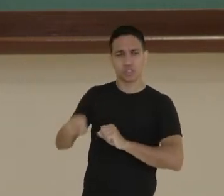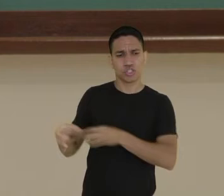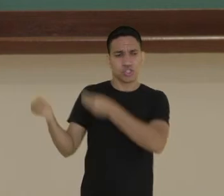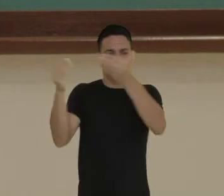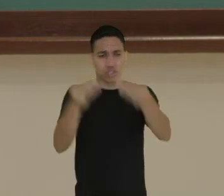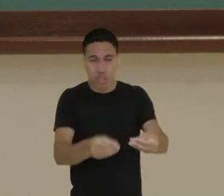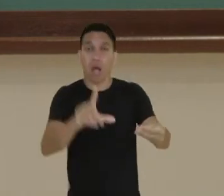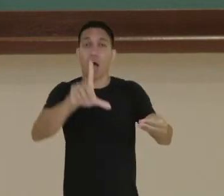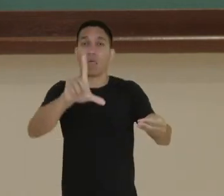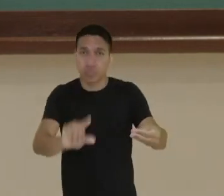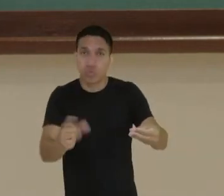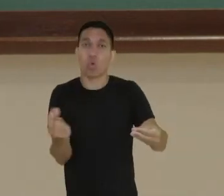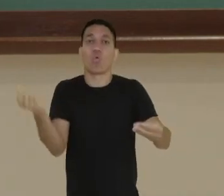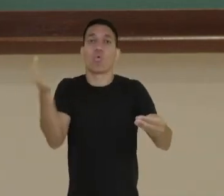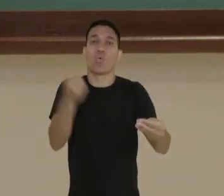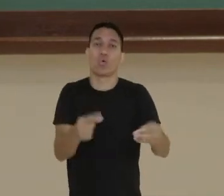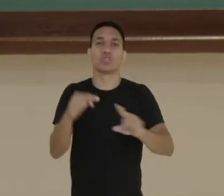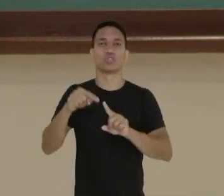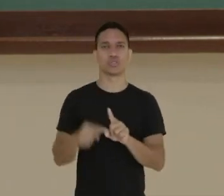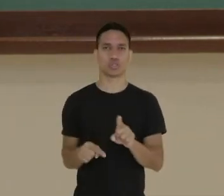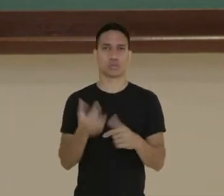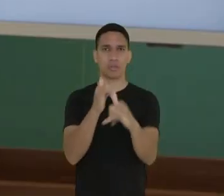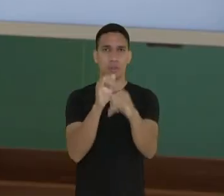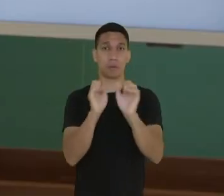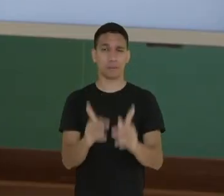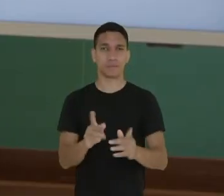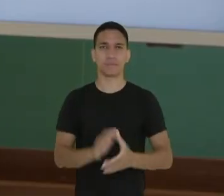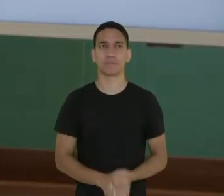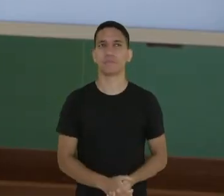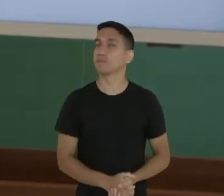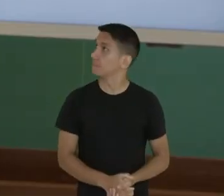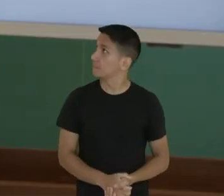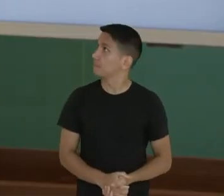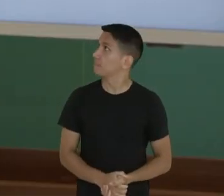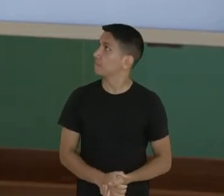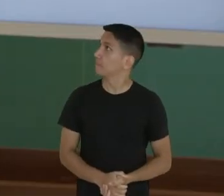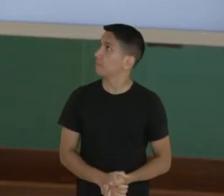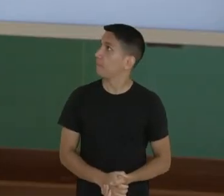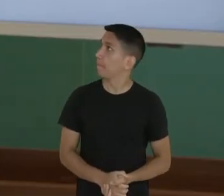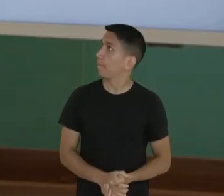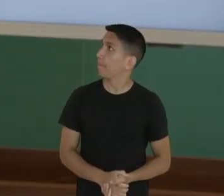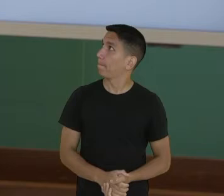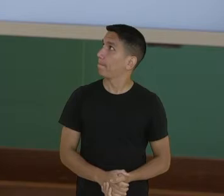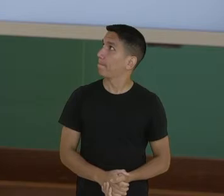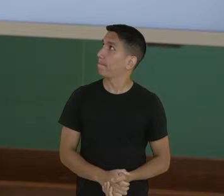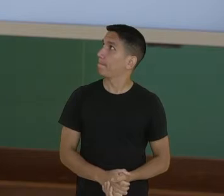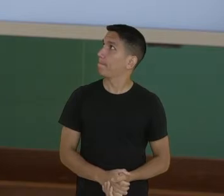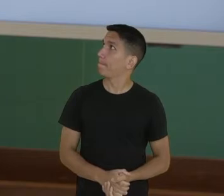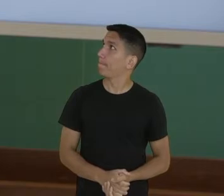custo desse tipo de energia, certo? Bem,